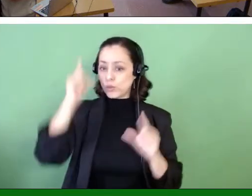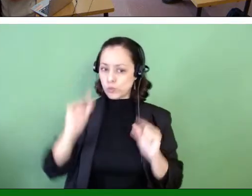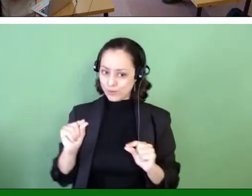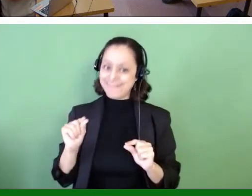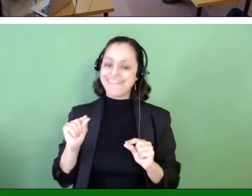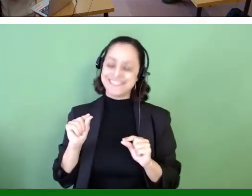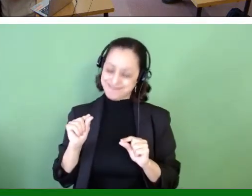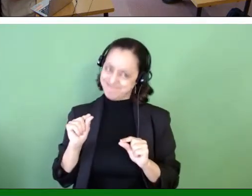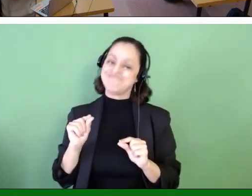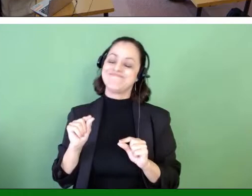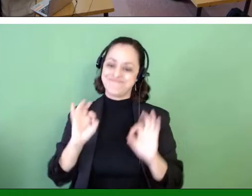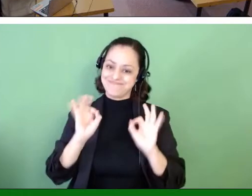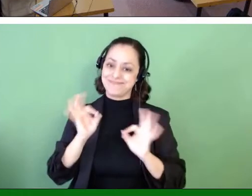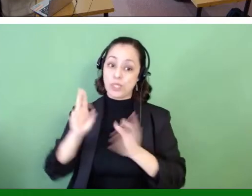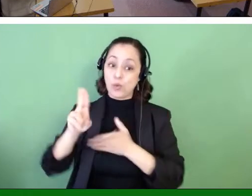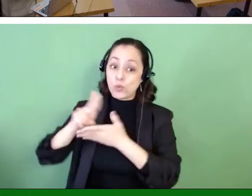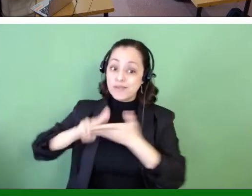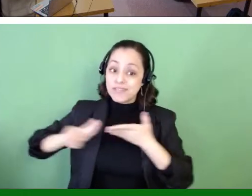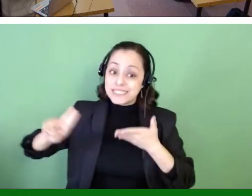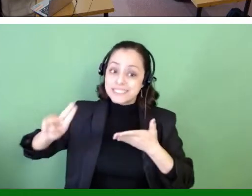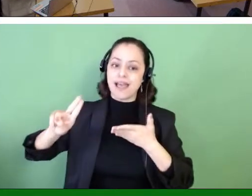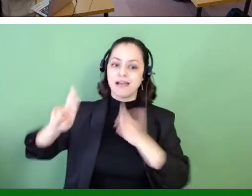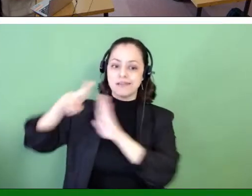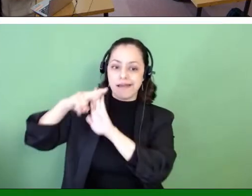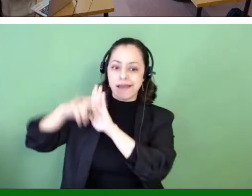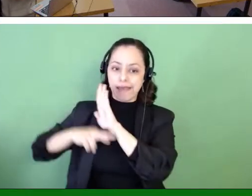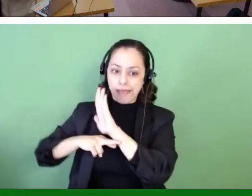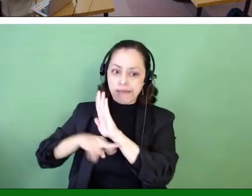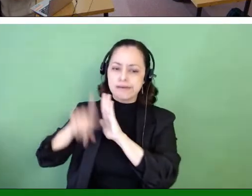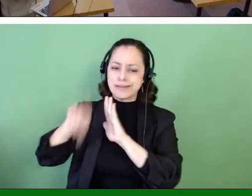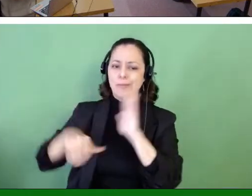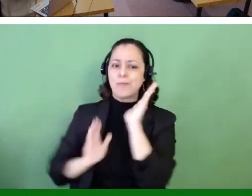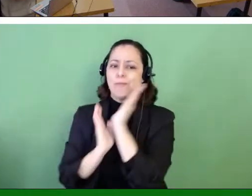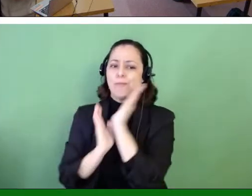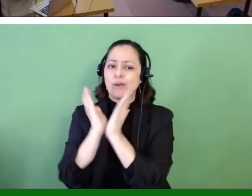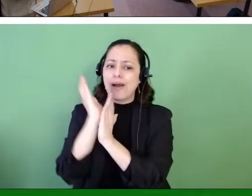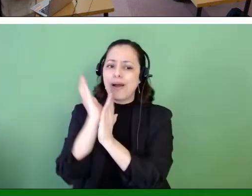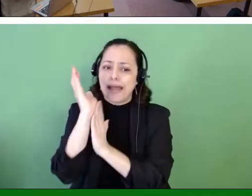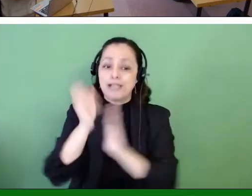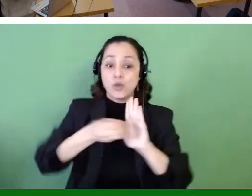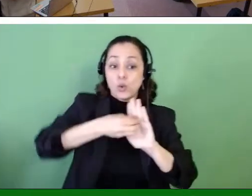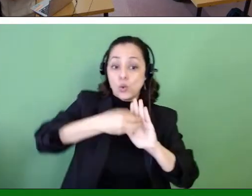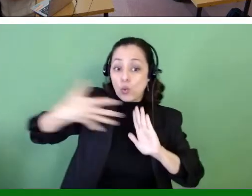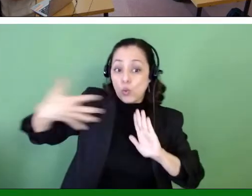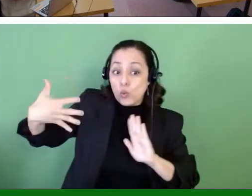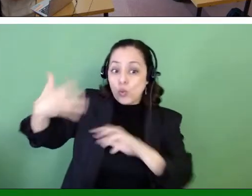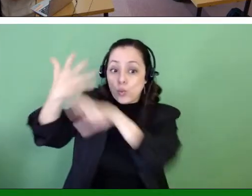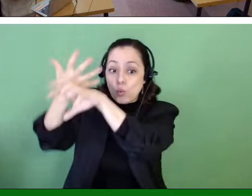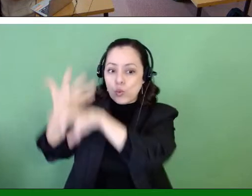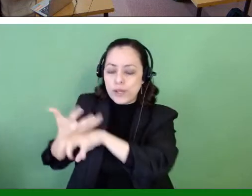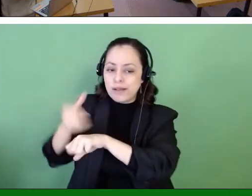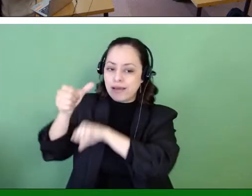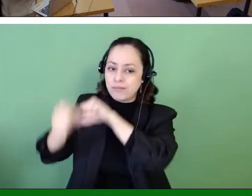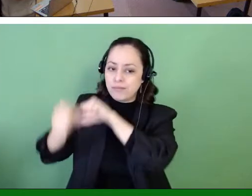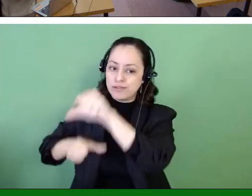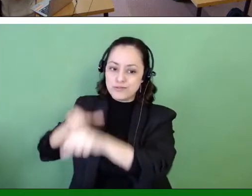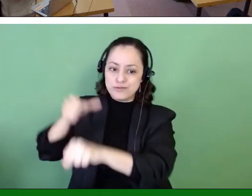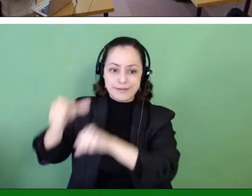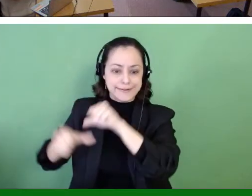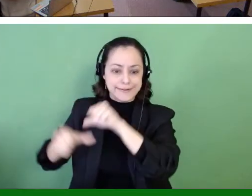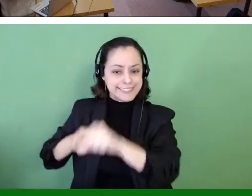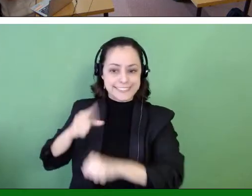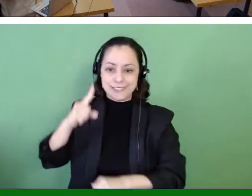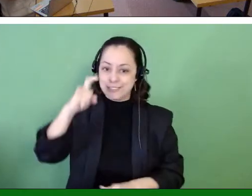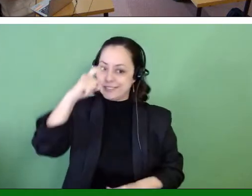burocrático é e o quão difícil é modificar um curso de graduação, fazer modificações, e concordo plenamente, Neiva, com o que você disse, que